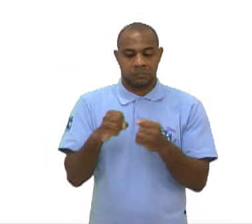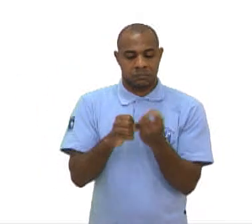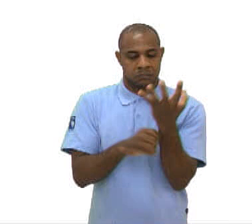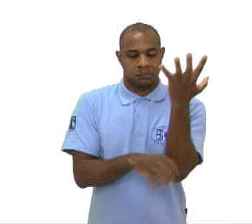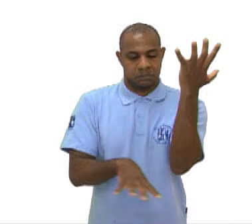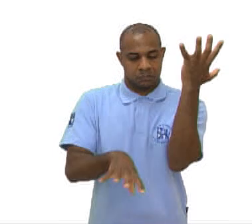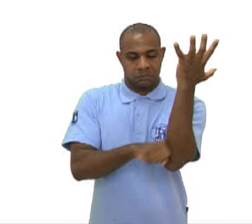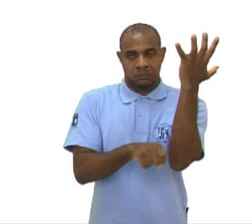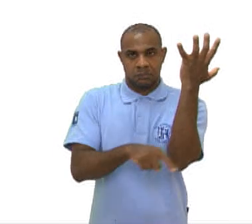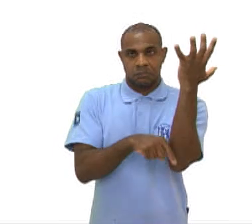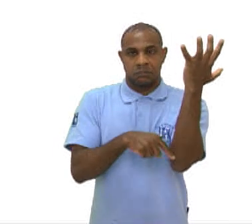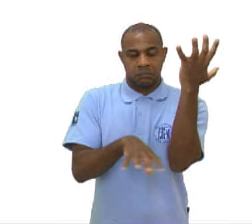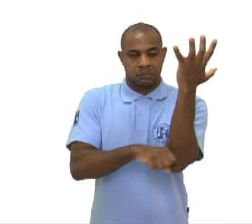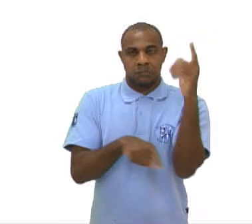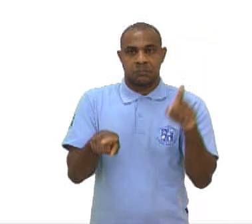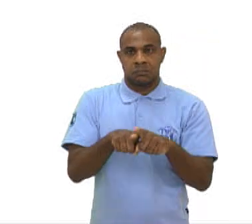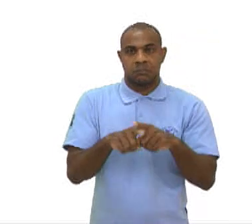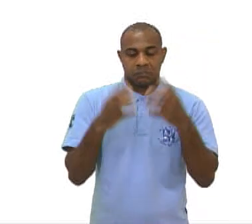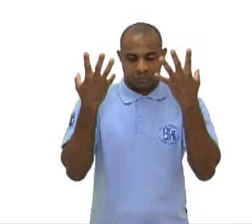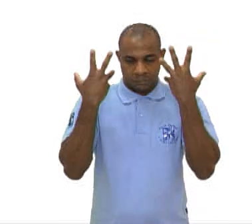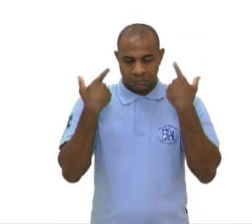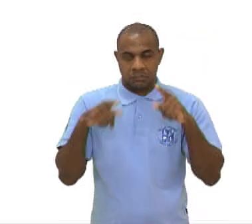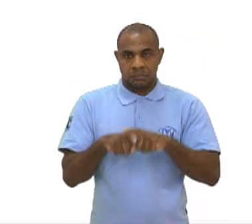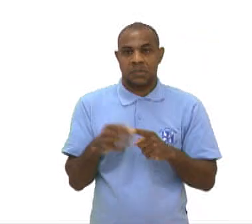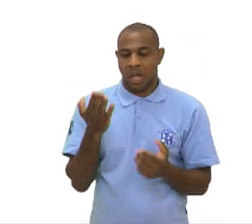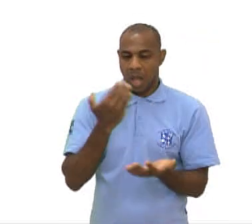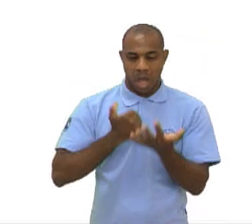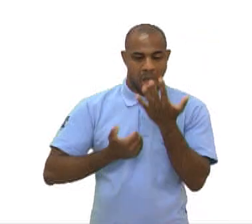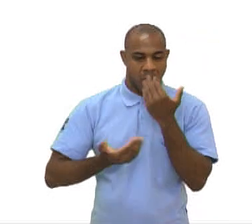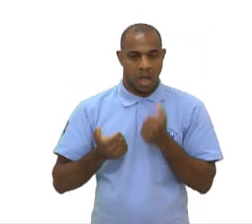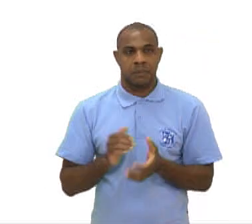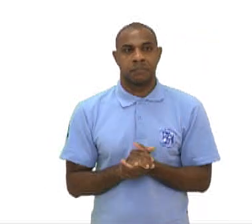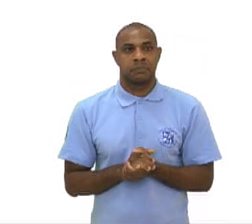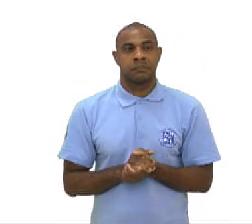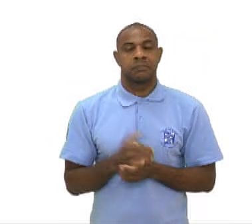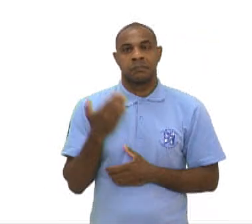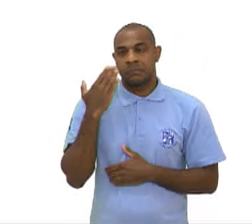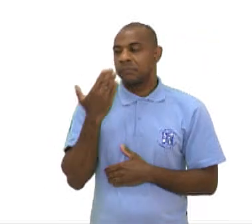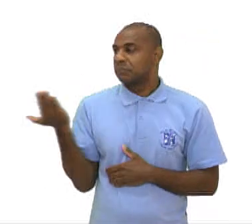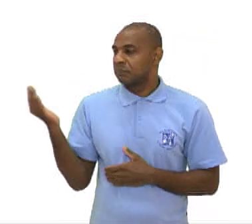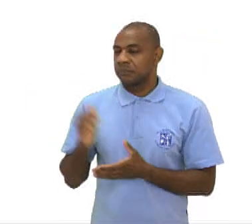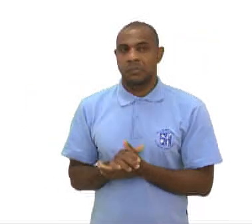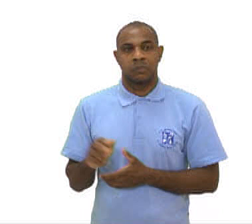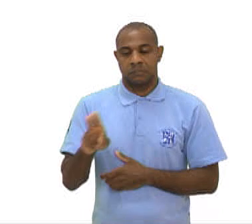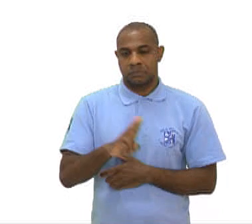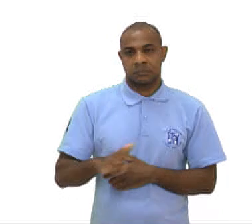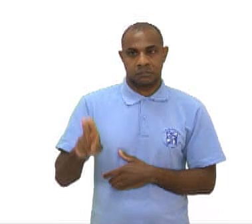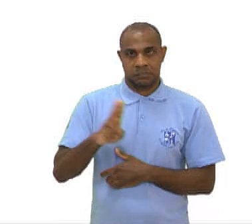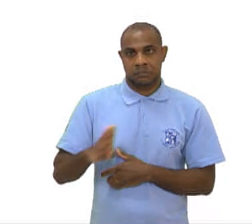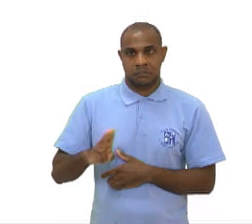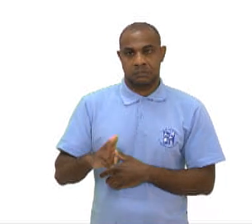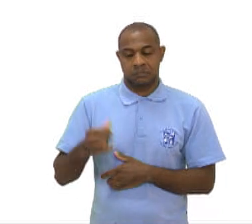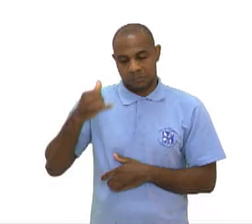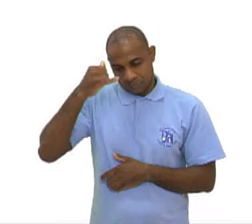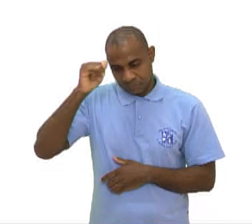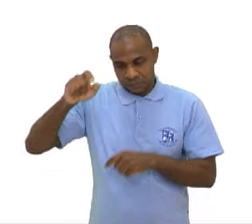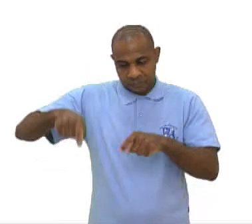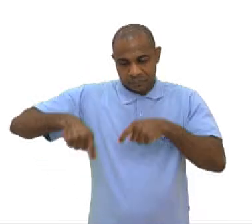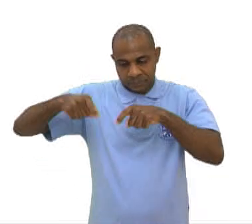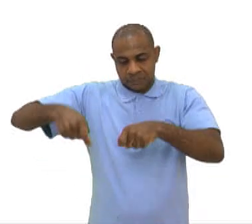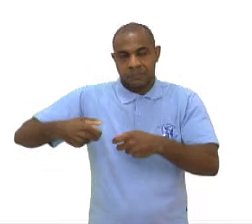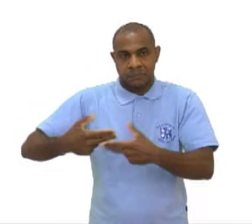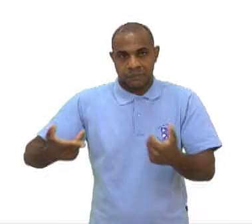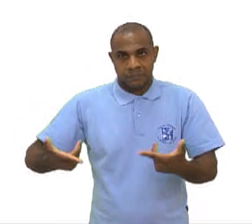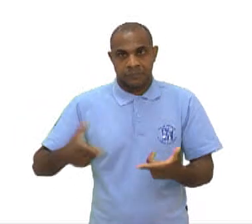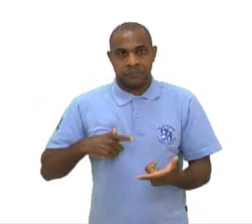pelas raízes e pelos animais através da alimentação. Sua utilização na agricultura, na forma inadequada, tem aumentado a concentração